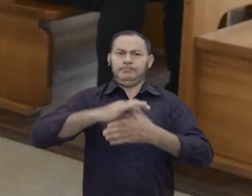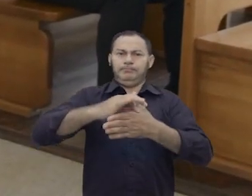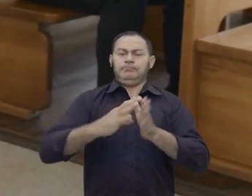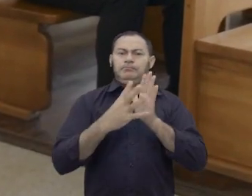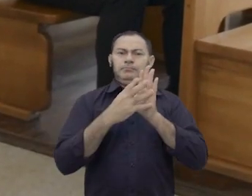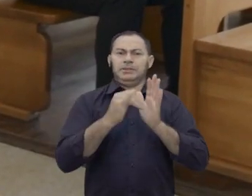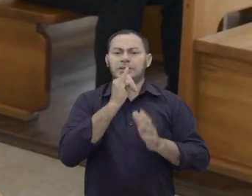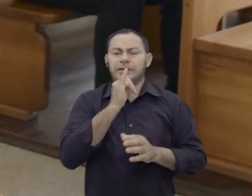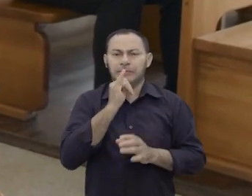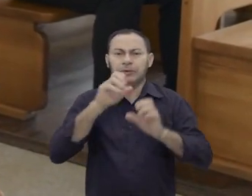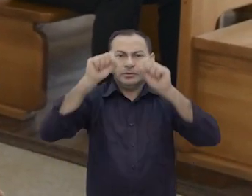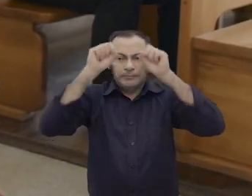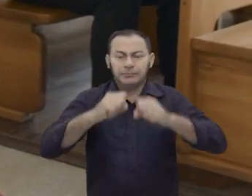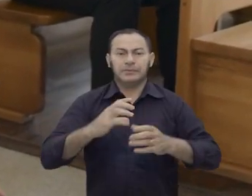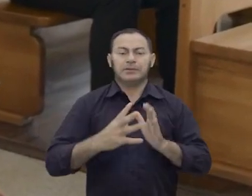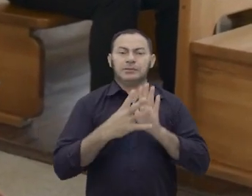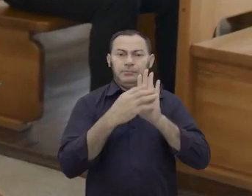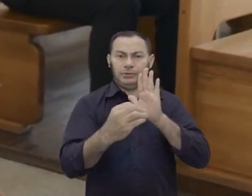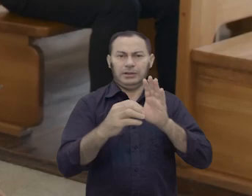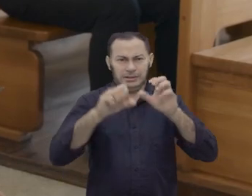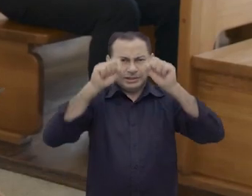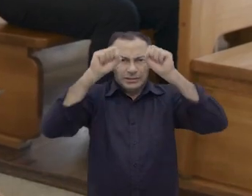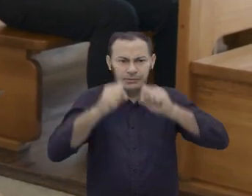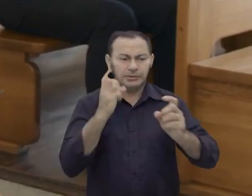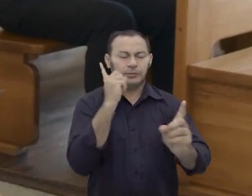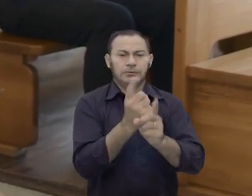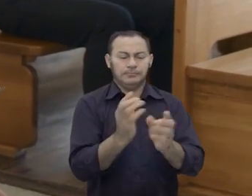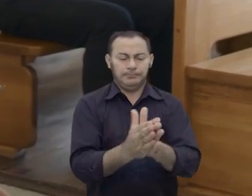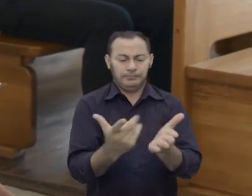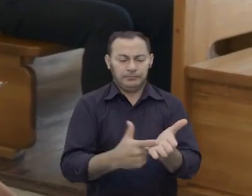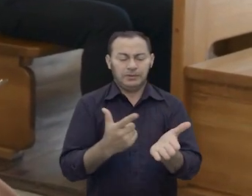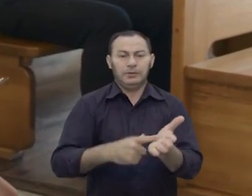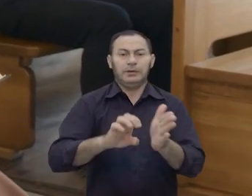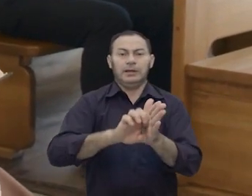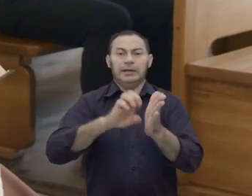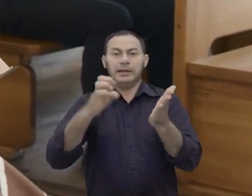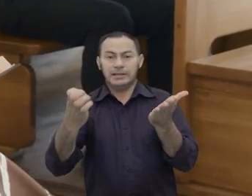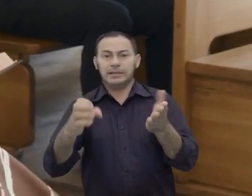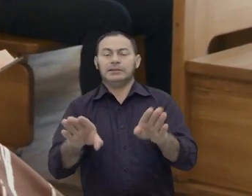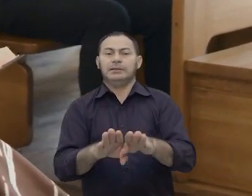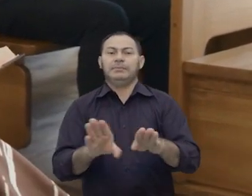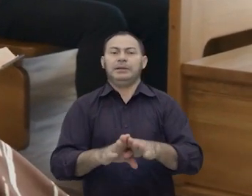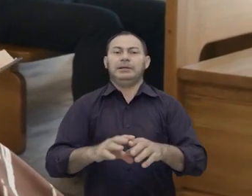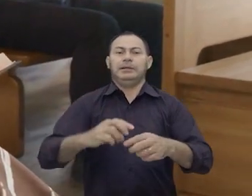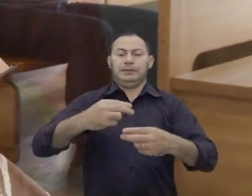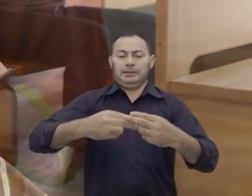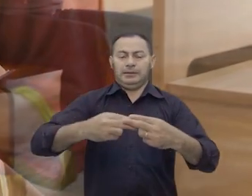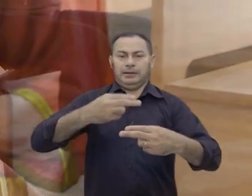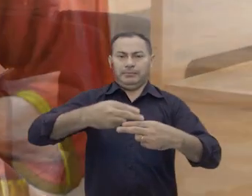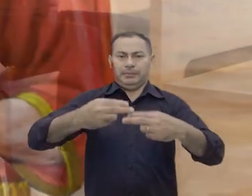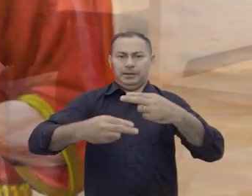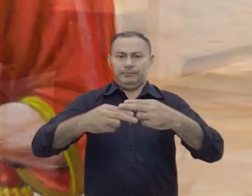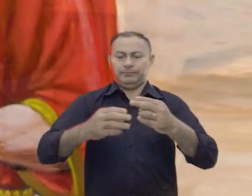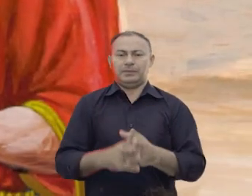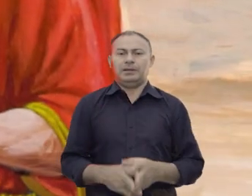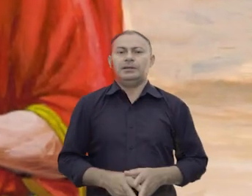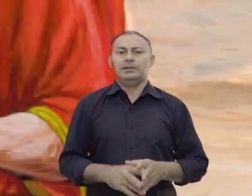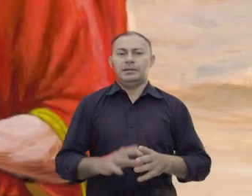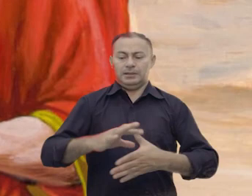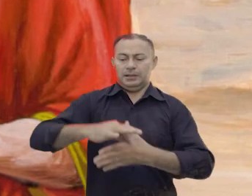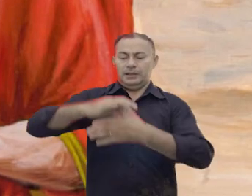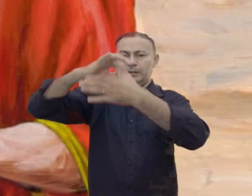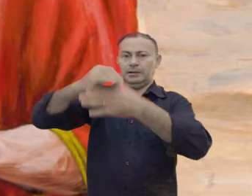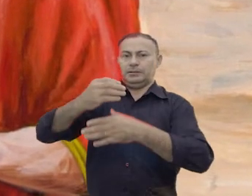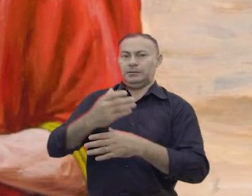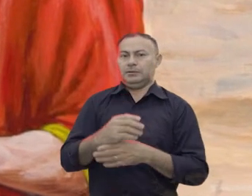liderança presentes sempre. E esses modelos nós encontramos nos livros de Esdras e Neemias. Esses